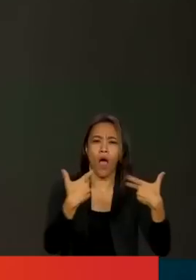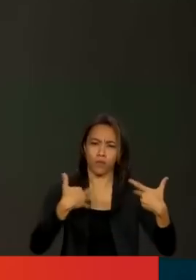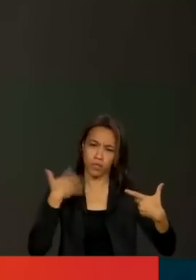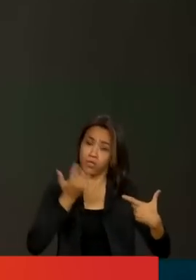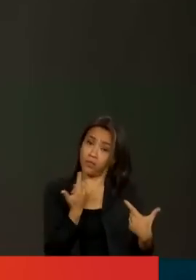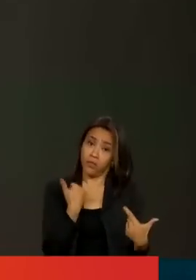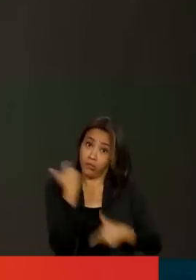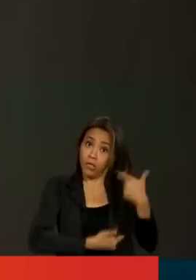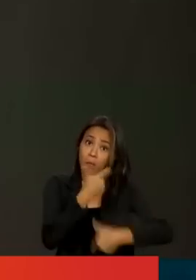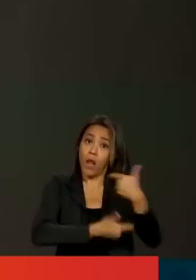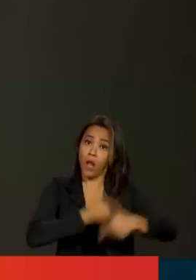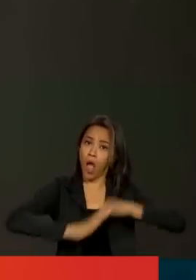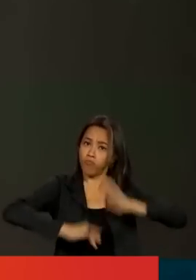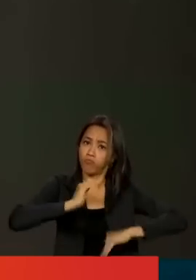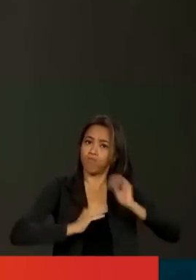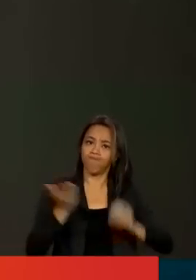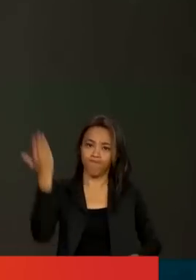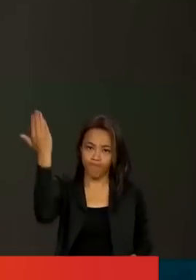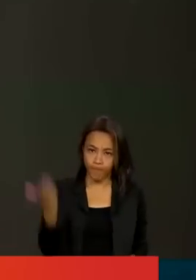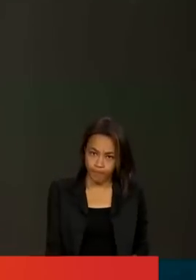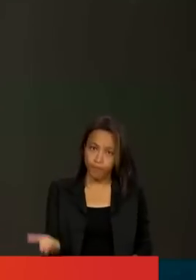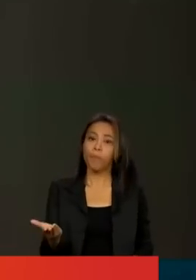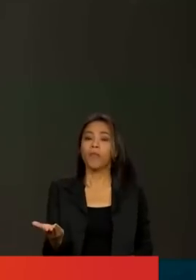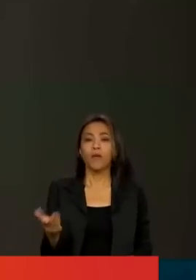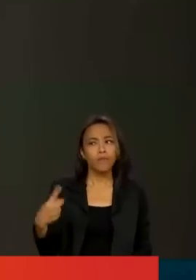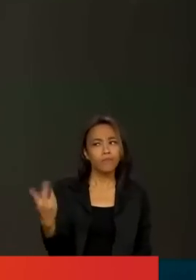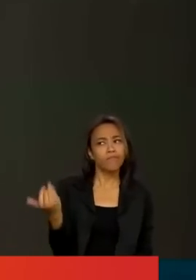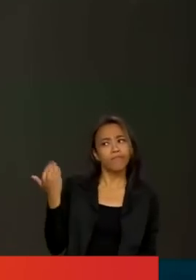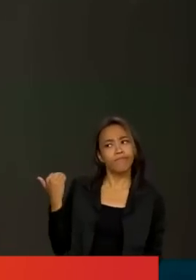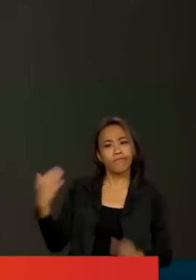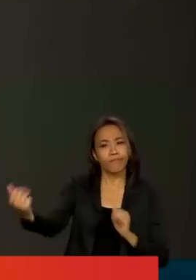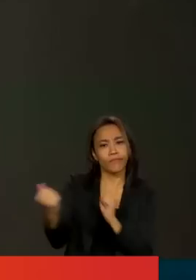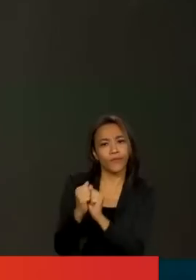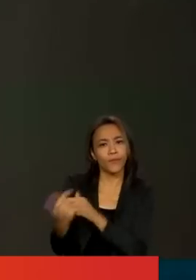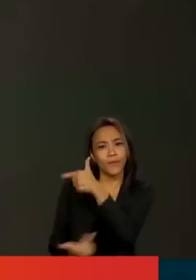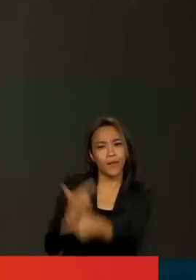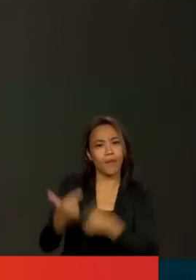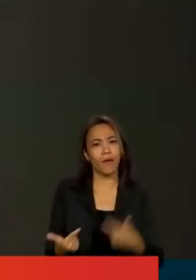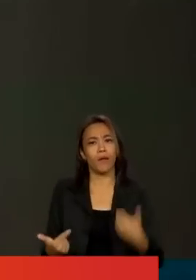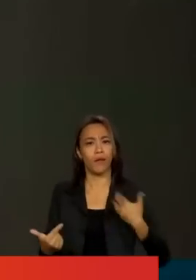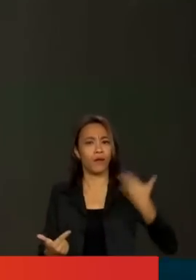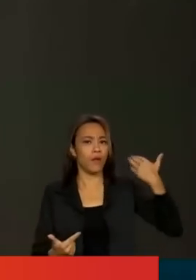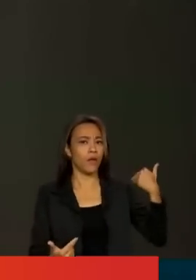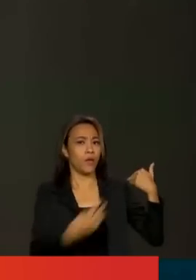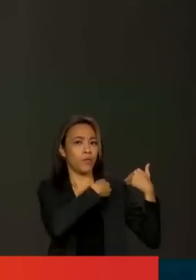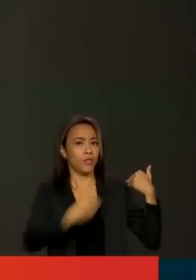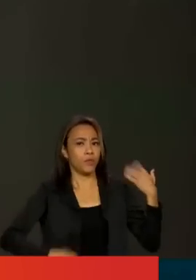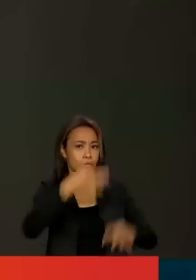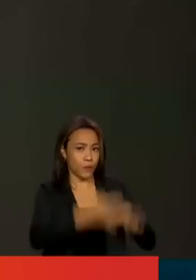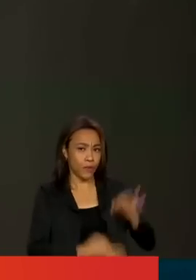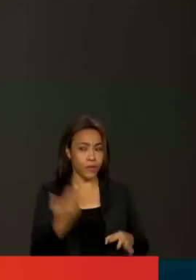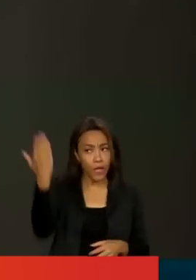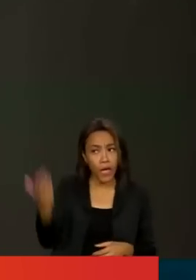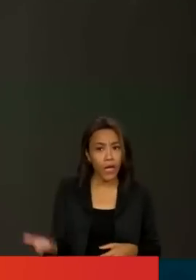trabalhar tivemos oportunidade é de trabalhar juntos quando eu fui Ministro da Justiça André